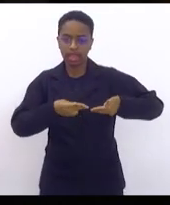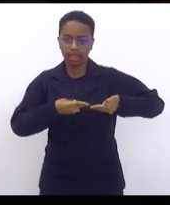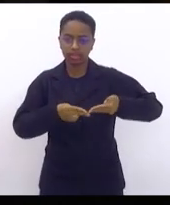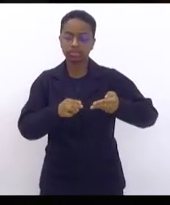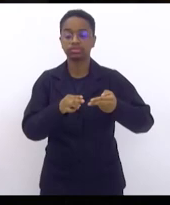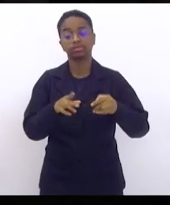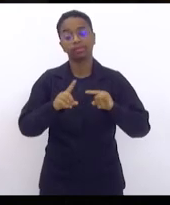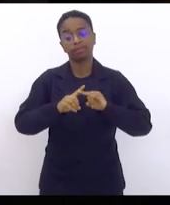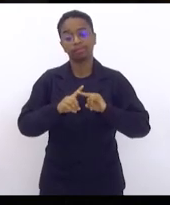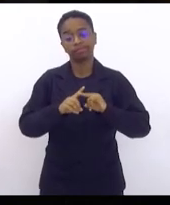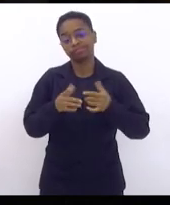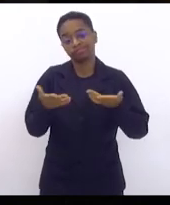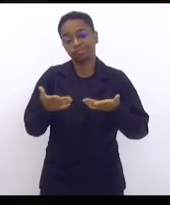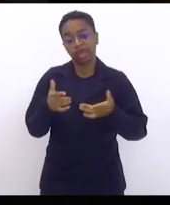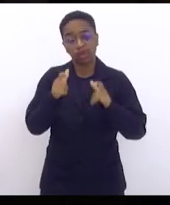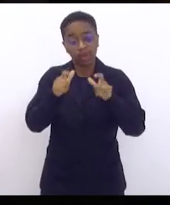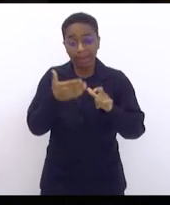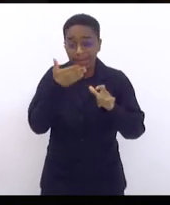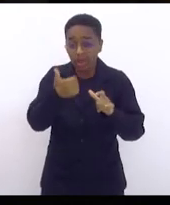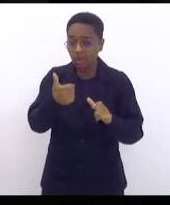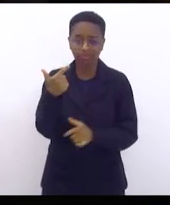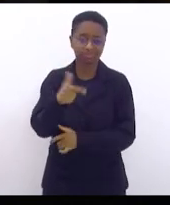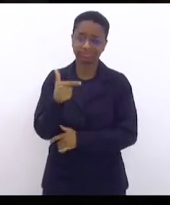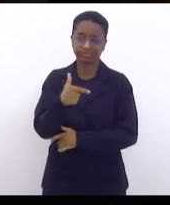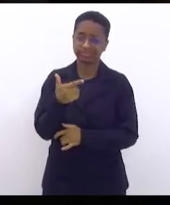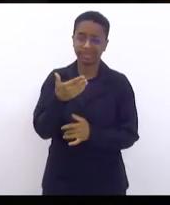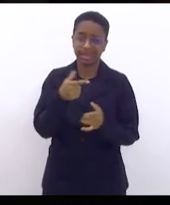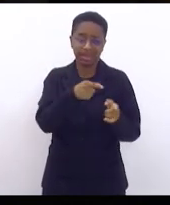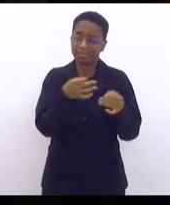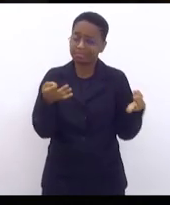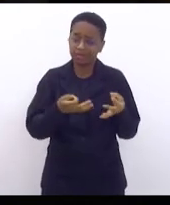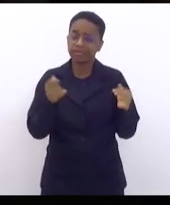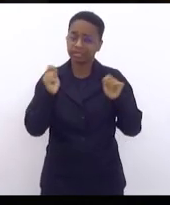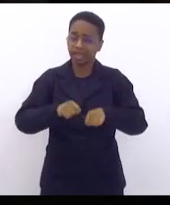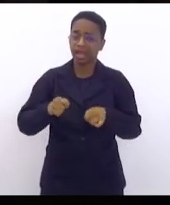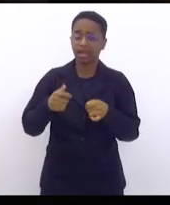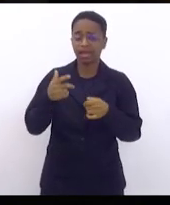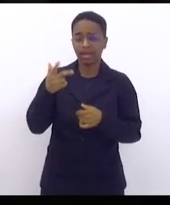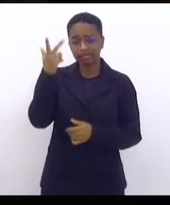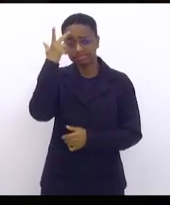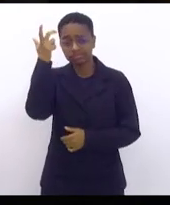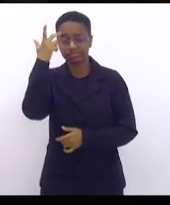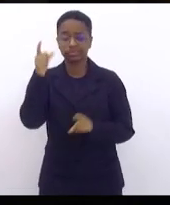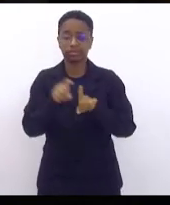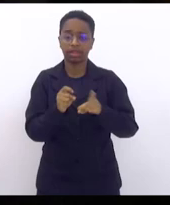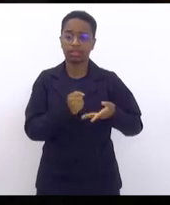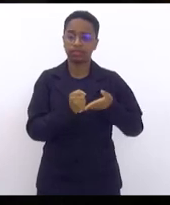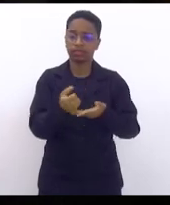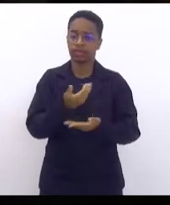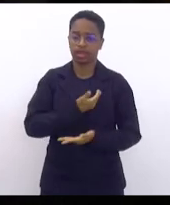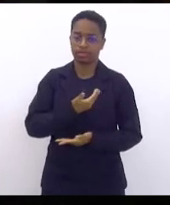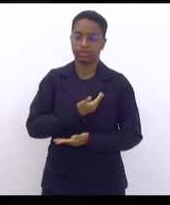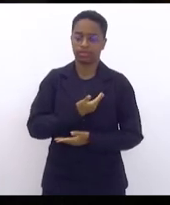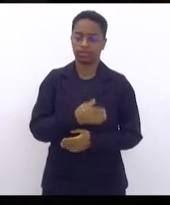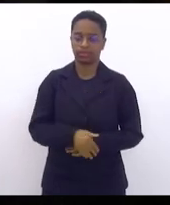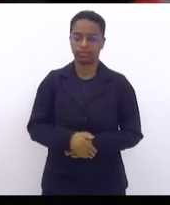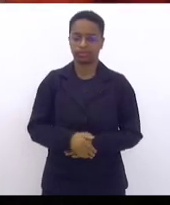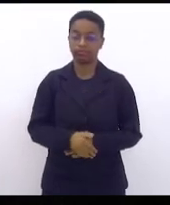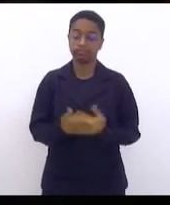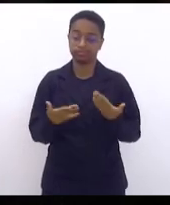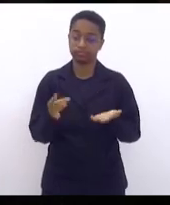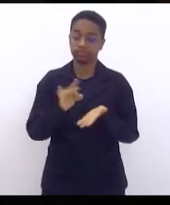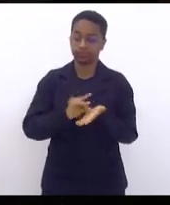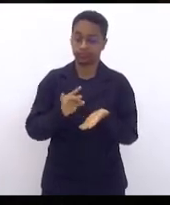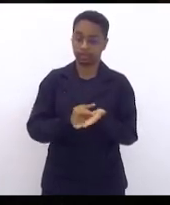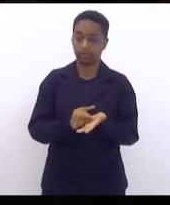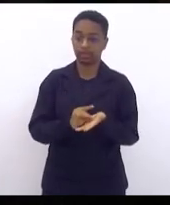tem lugar melhor para ir se divertir, comer e levar os amigos que a Feira de Tradições Nordestinas. Realmente,